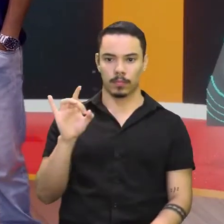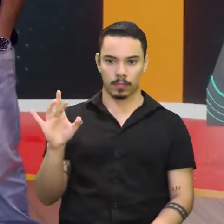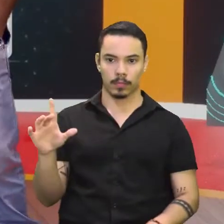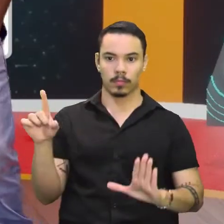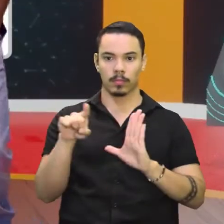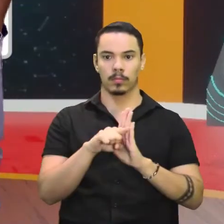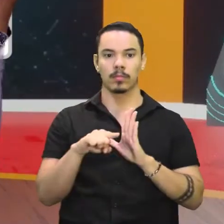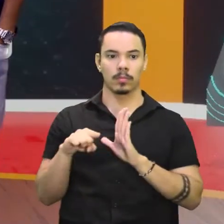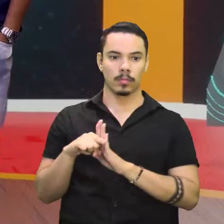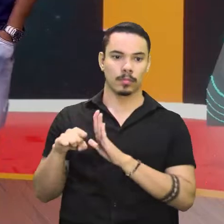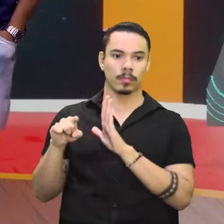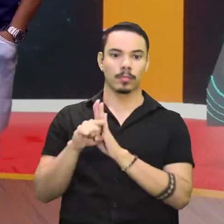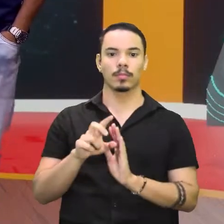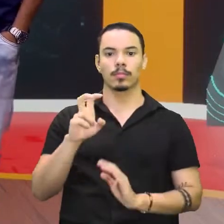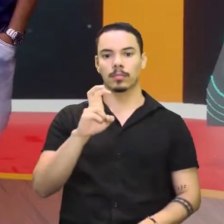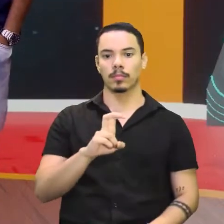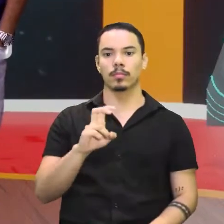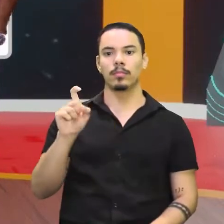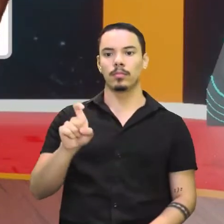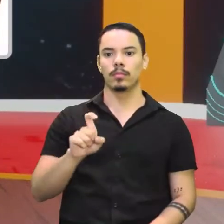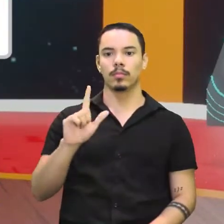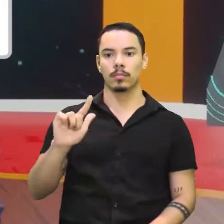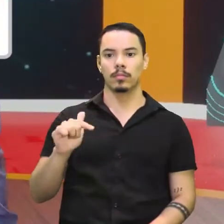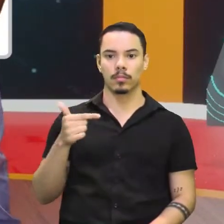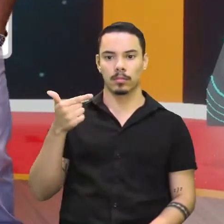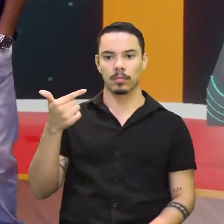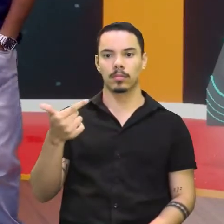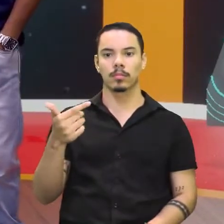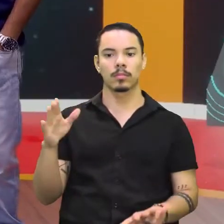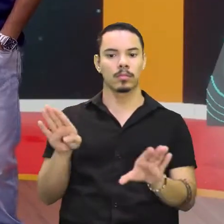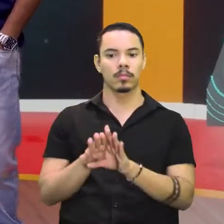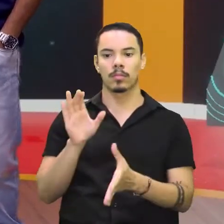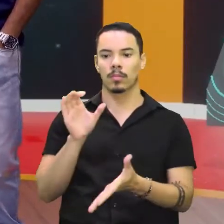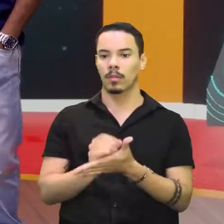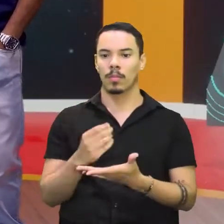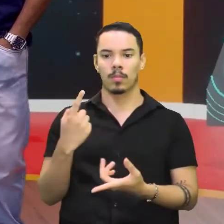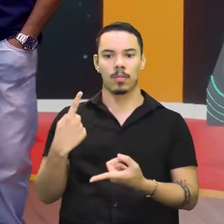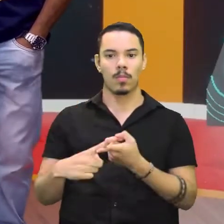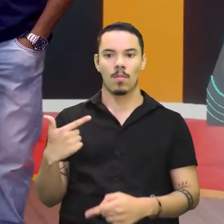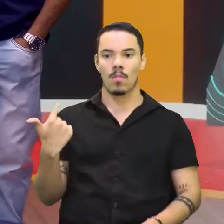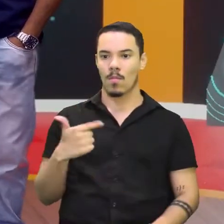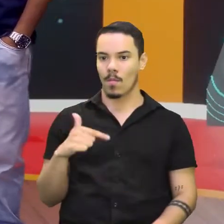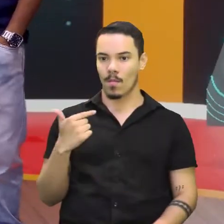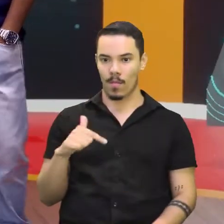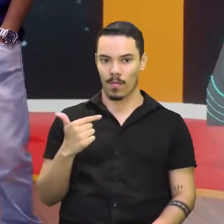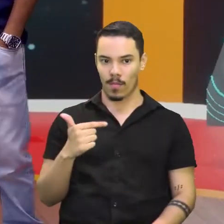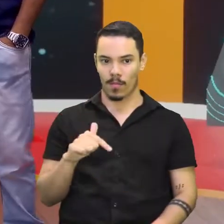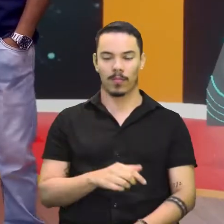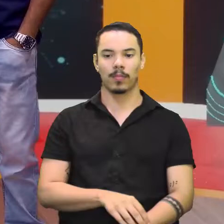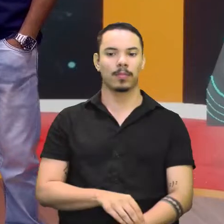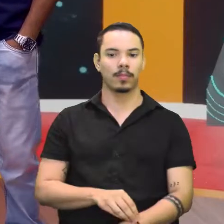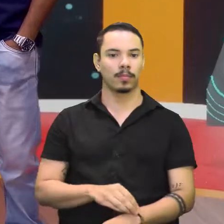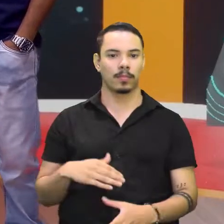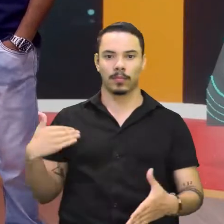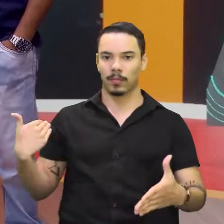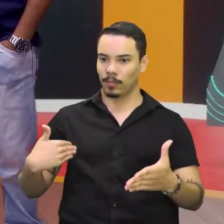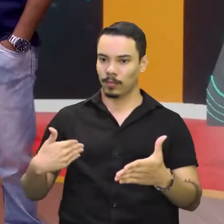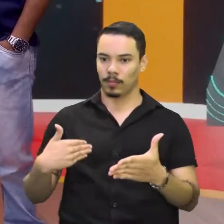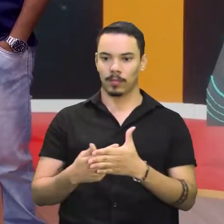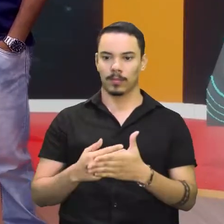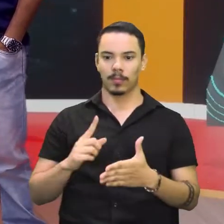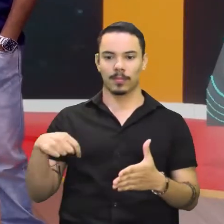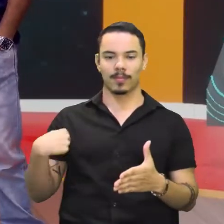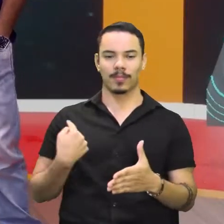certinho. 5x ao quadrado, porque o x ao cubo vai zerar, né? Porque no P de x não tem x ao cubo. E assim por diante. A gente vai elencando